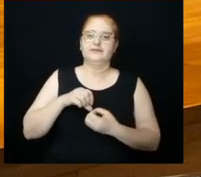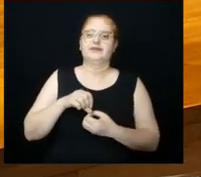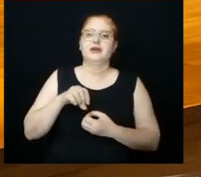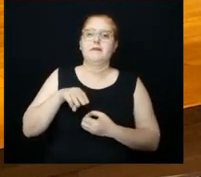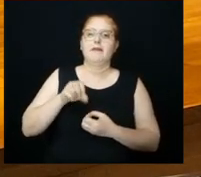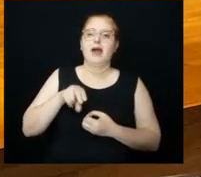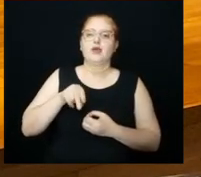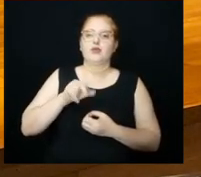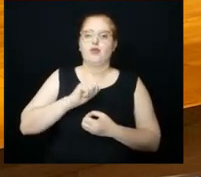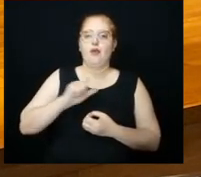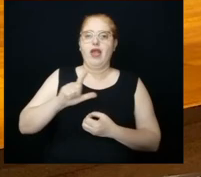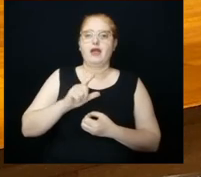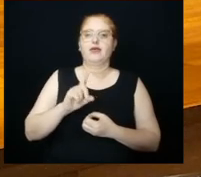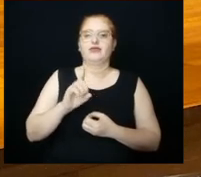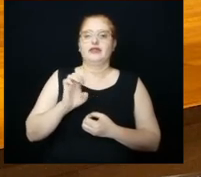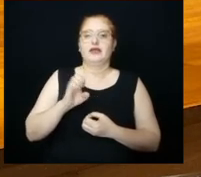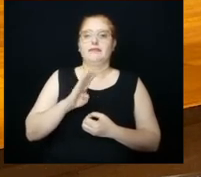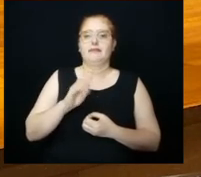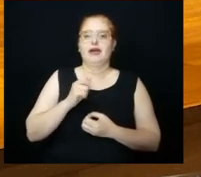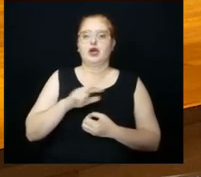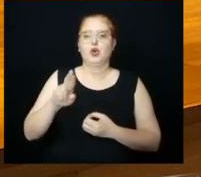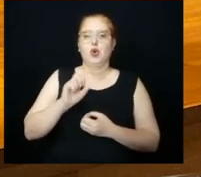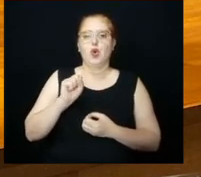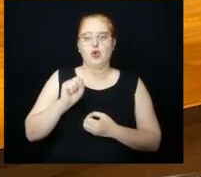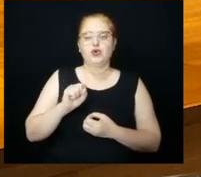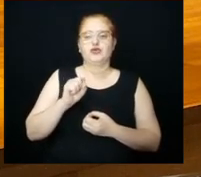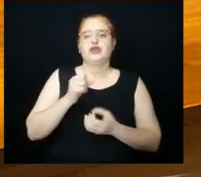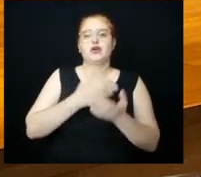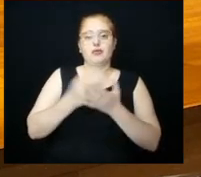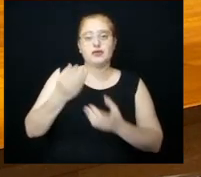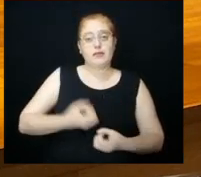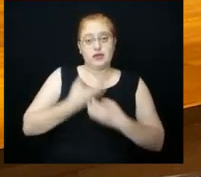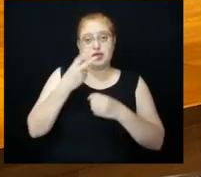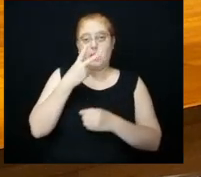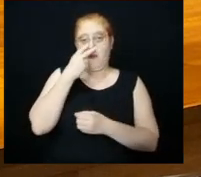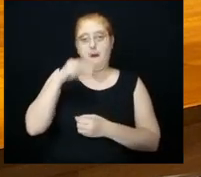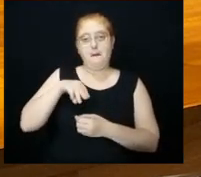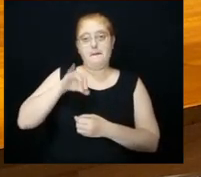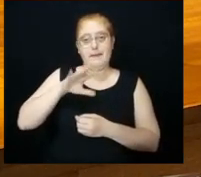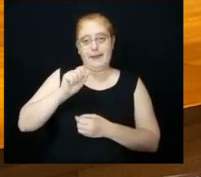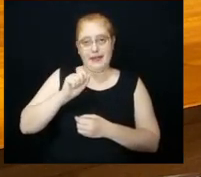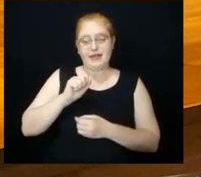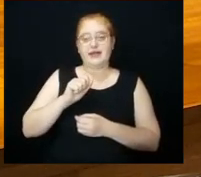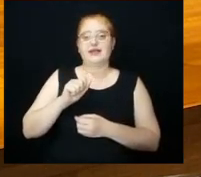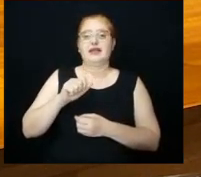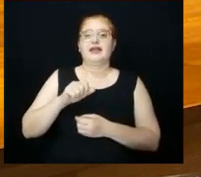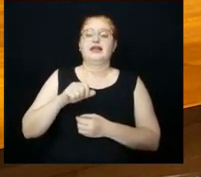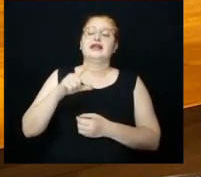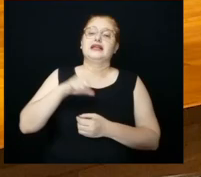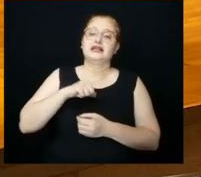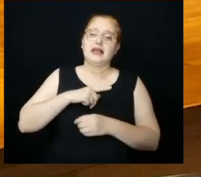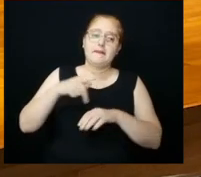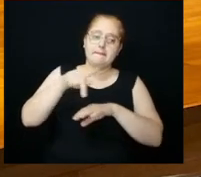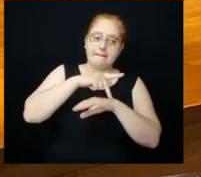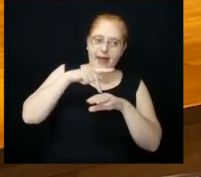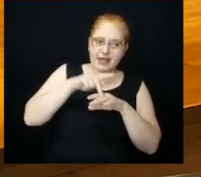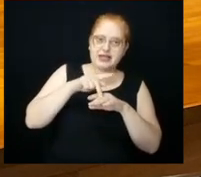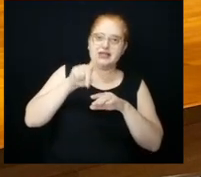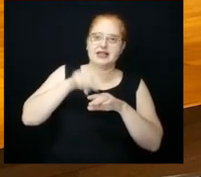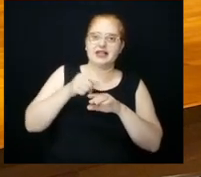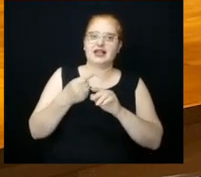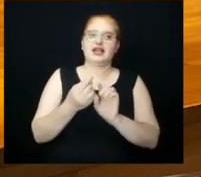Barros. Ele vai começar com poesia, como Minha Couto, né? Ainda que sejam países bem distantes, porque Angola